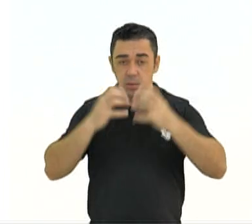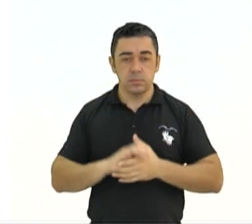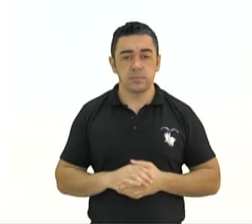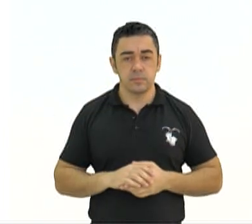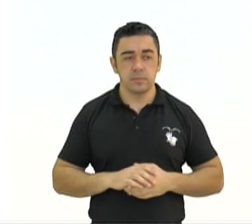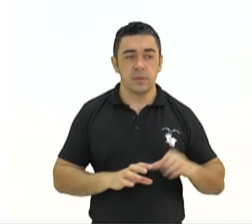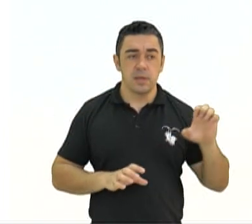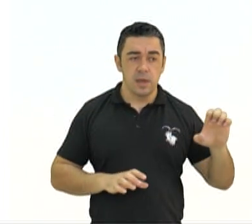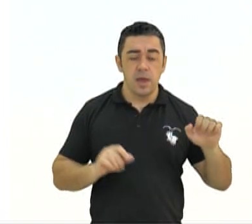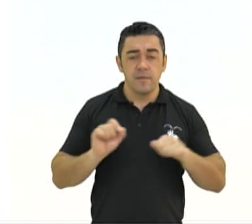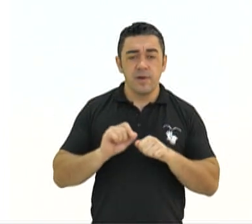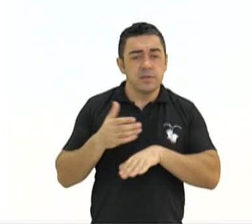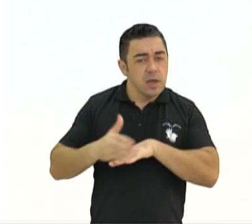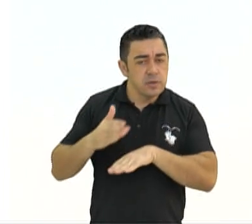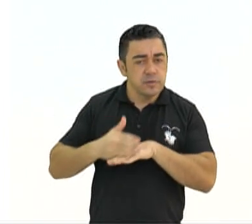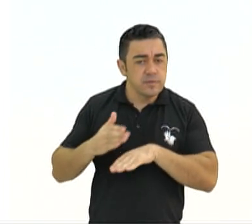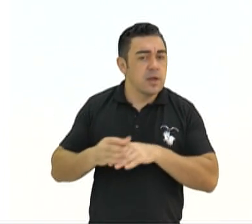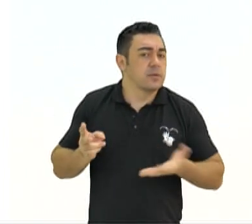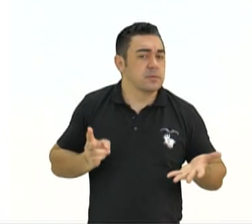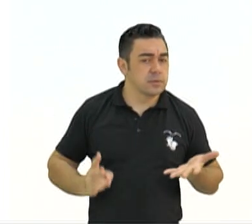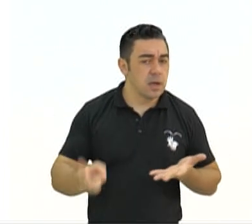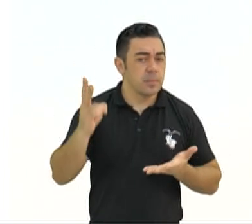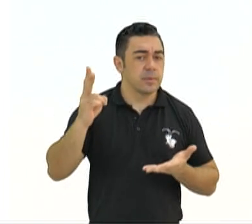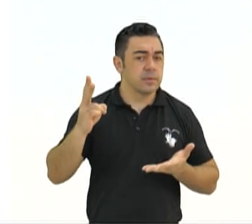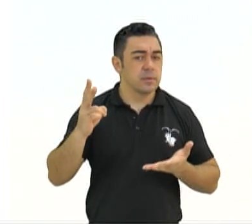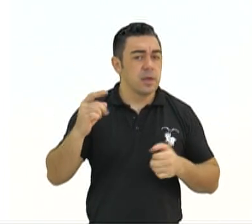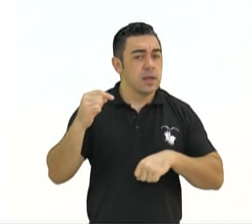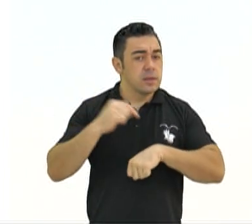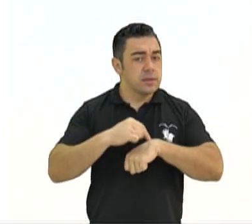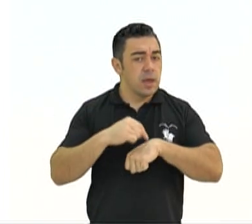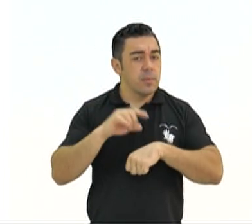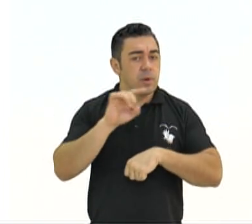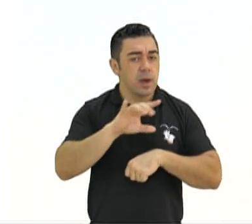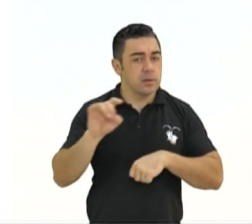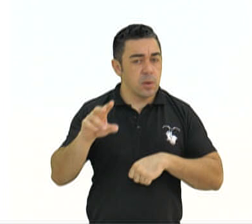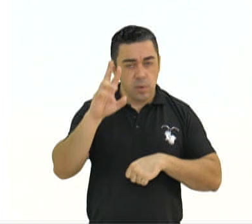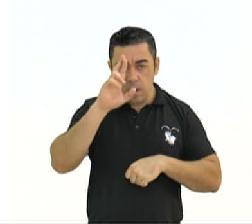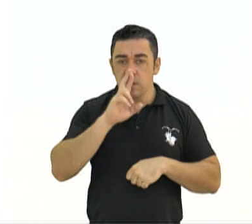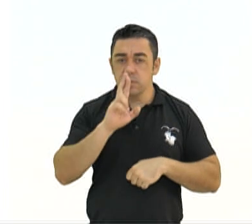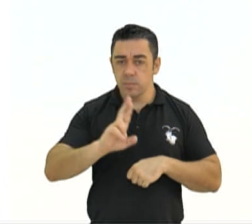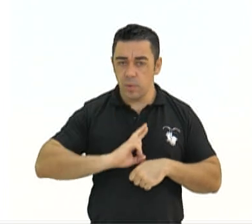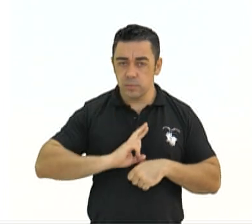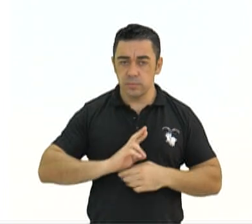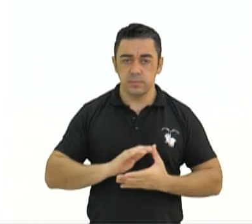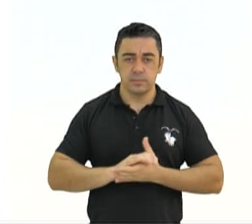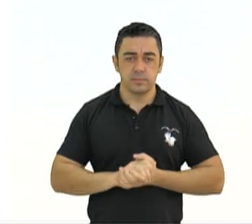realização de atividades físicas regulares. Um tempo em cada slide para pensar e responder.